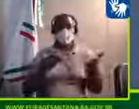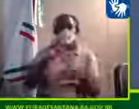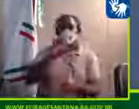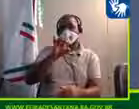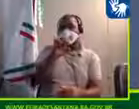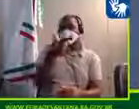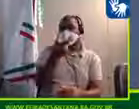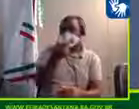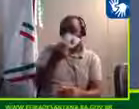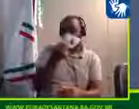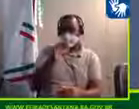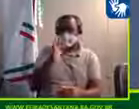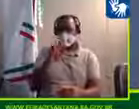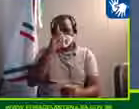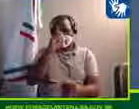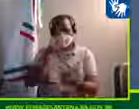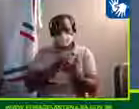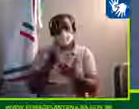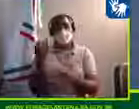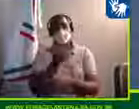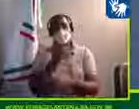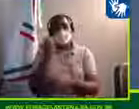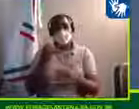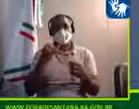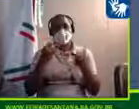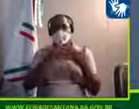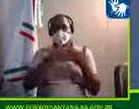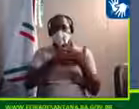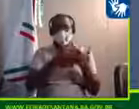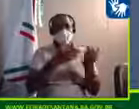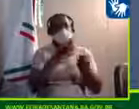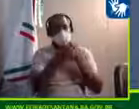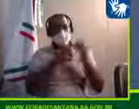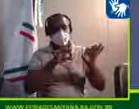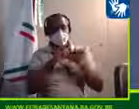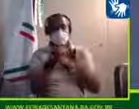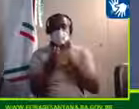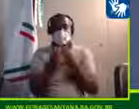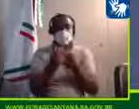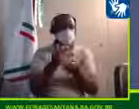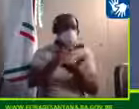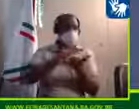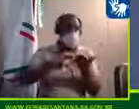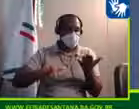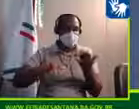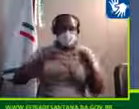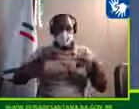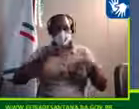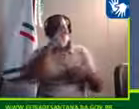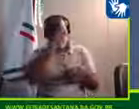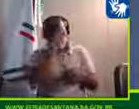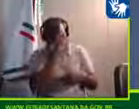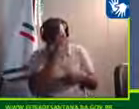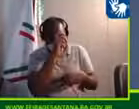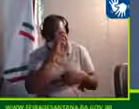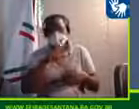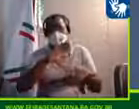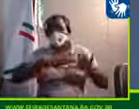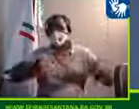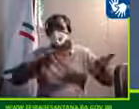de compromissos que dizem respeito às ações que nós estamos fazendo, gastando não só no hospital de campanha, mas